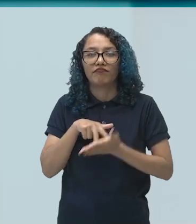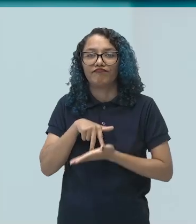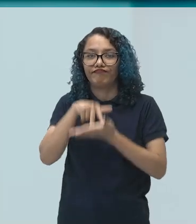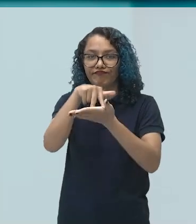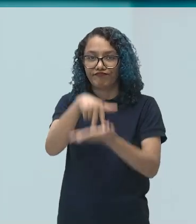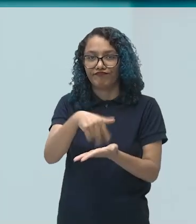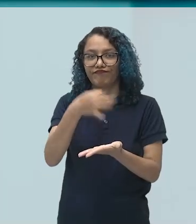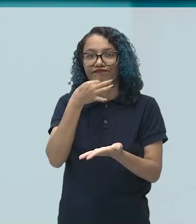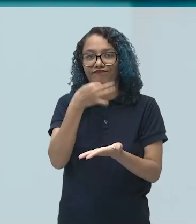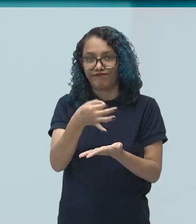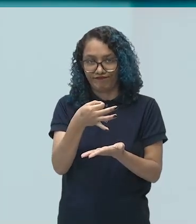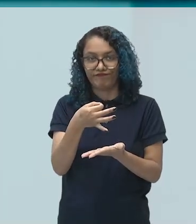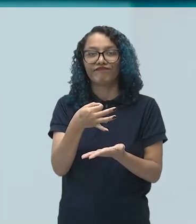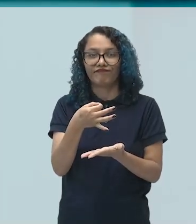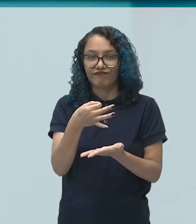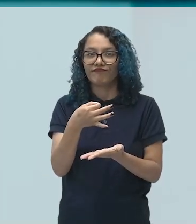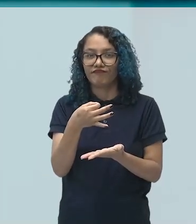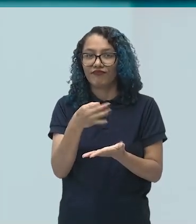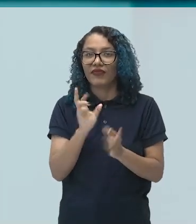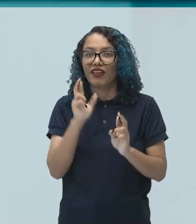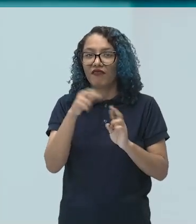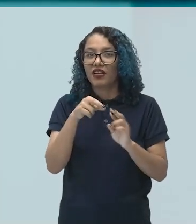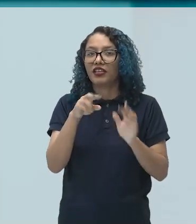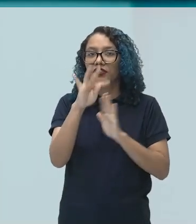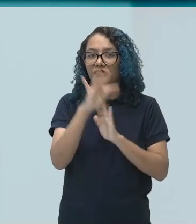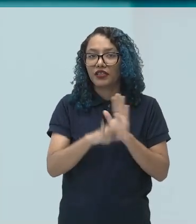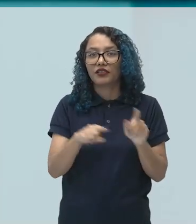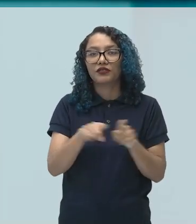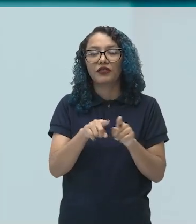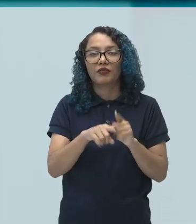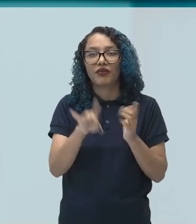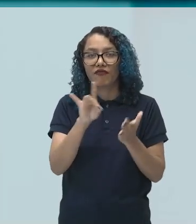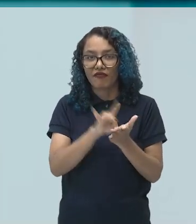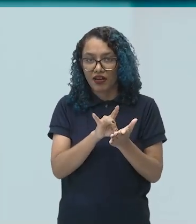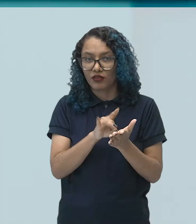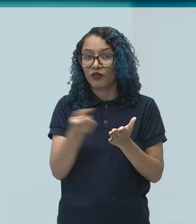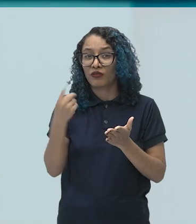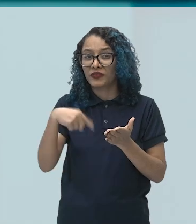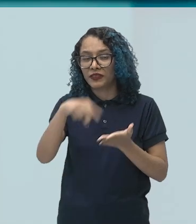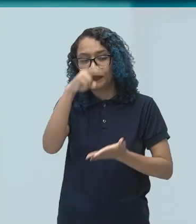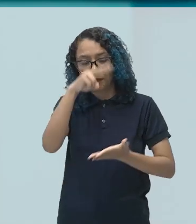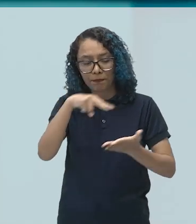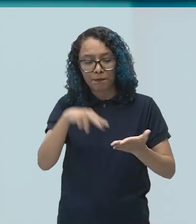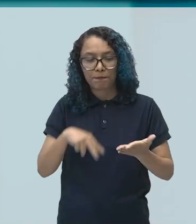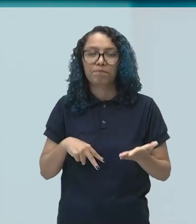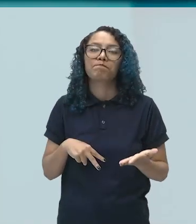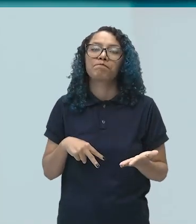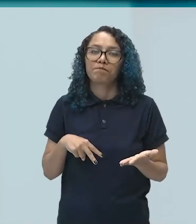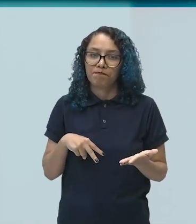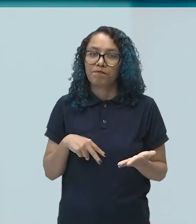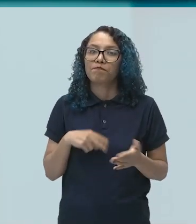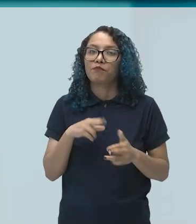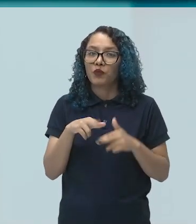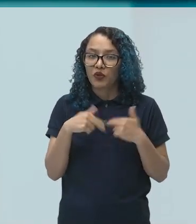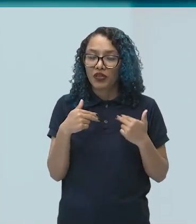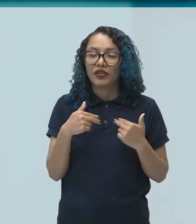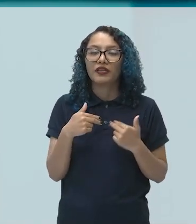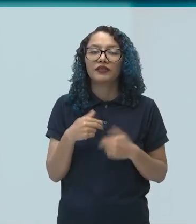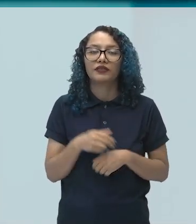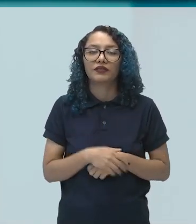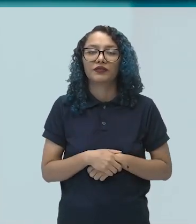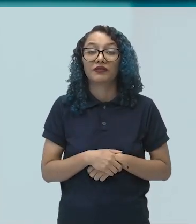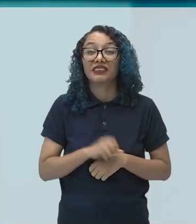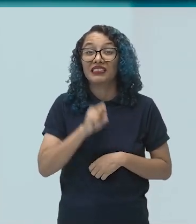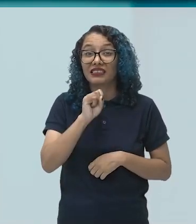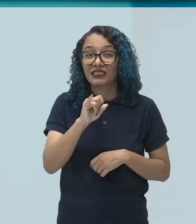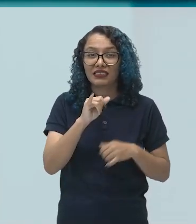posicionamento crítico diante dos fatos e dos textos que vocês leem. É isso mesmo. Então, evitando